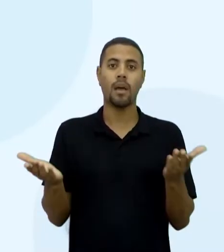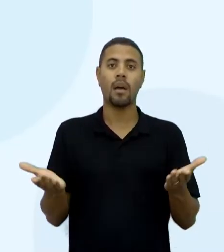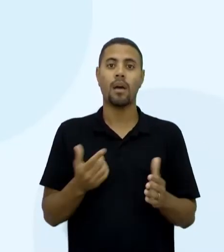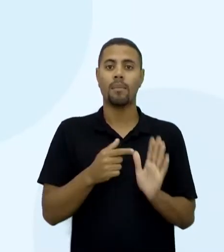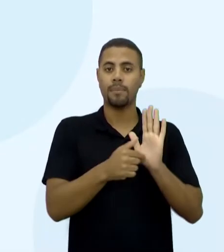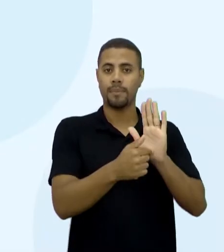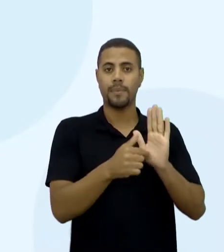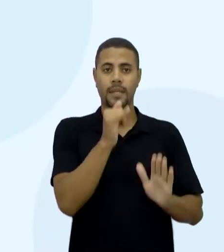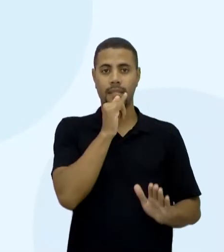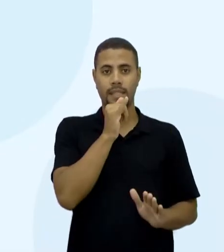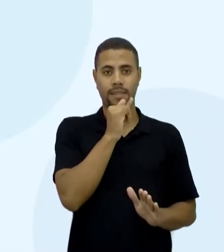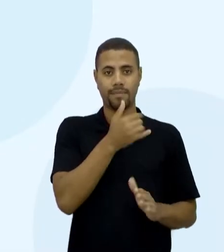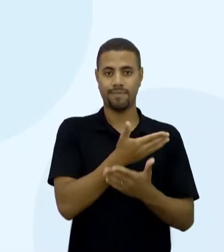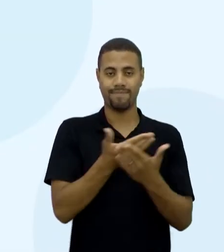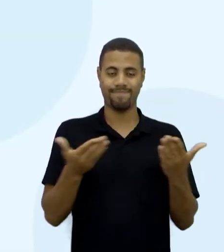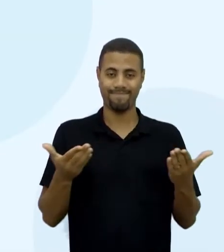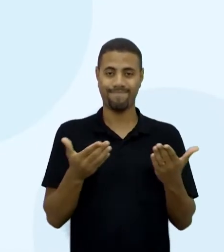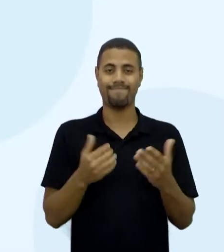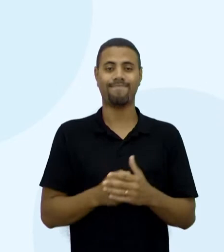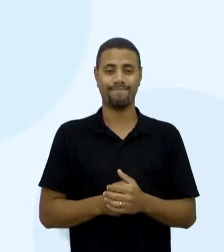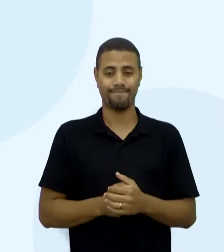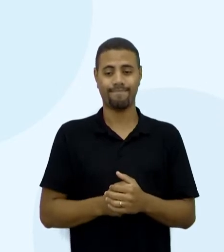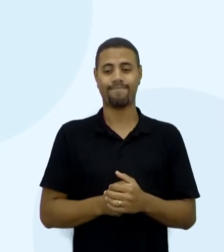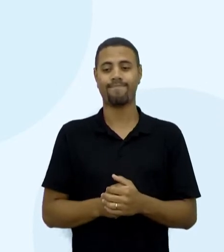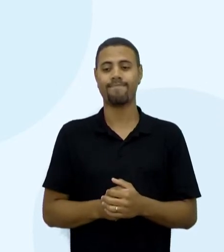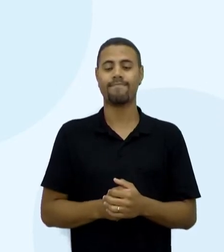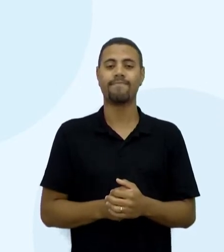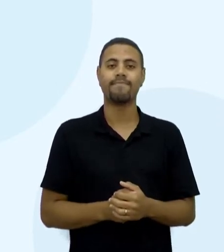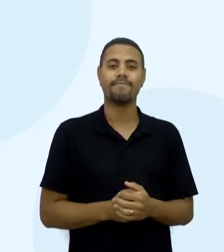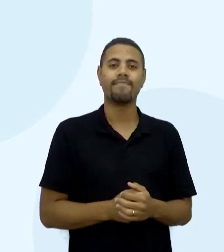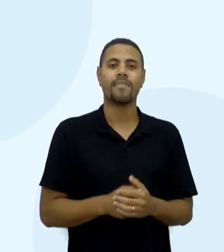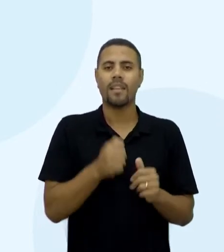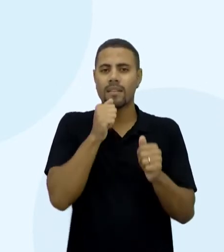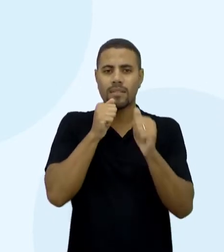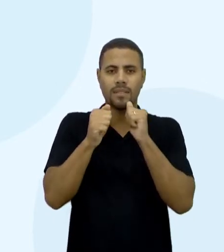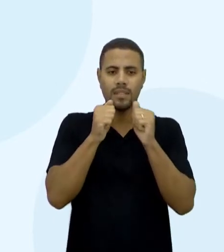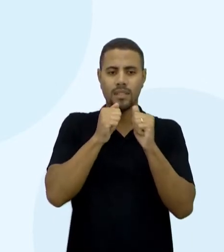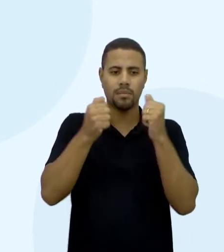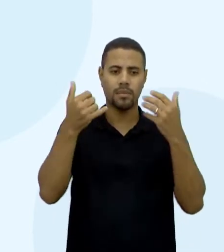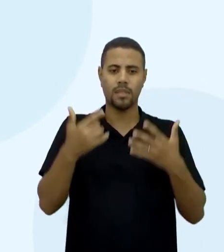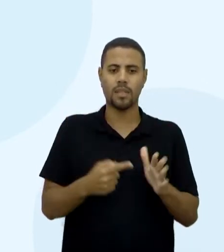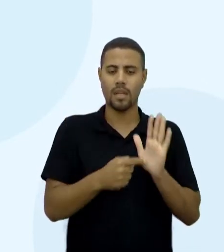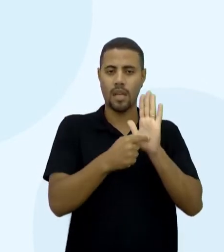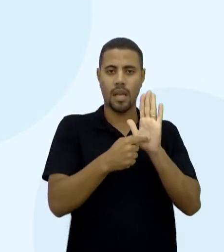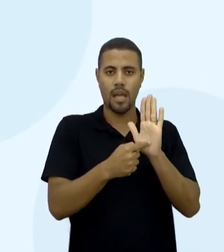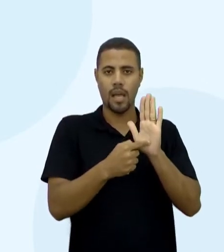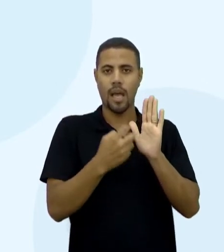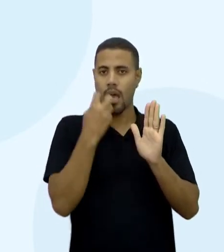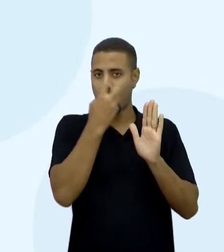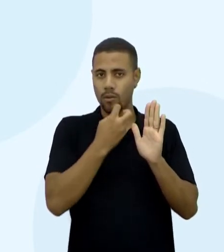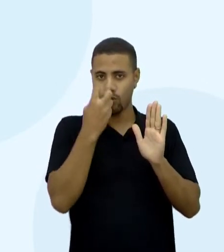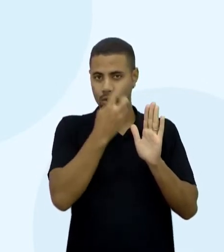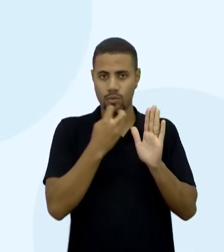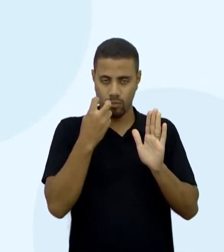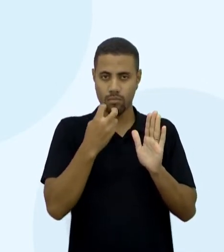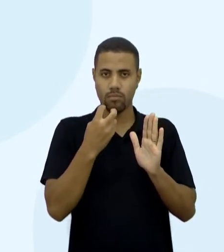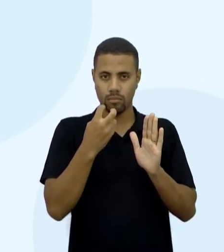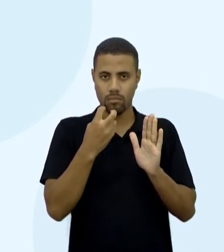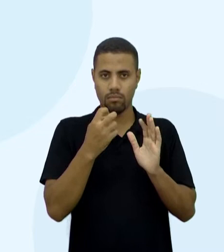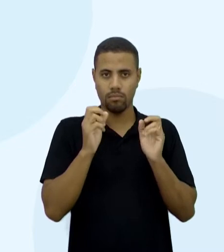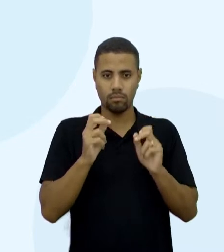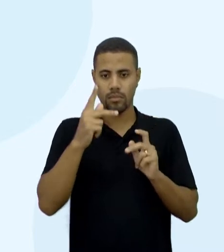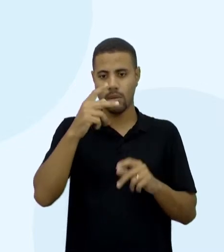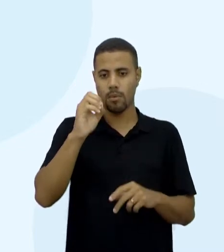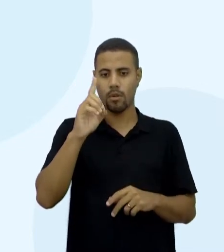para vocês de uma entrevista. A gente tem um exemplo dela em áudio, que é um podcast,